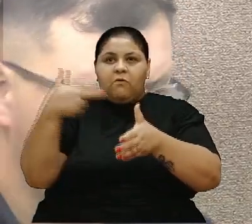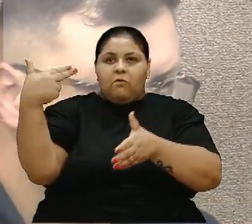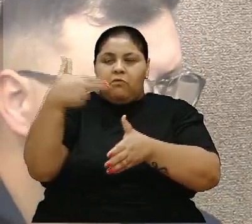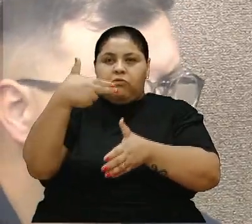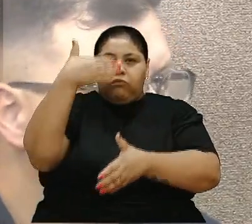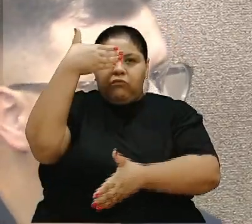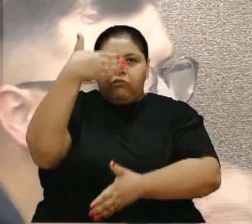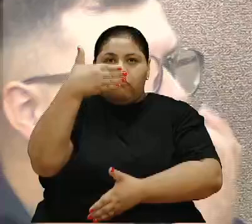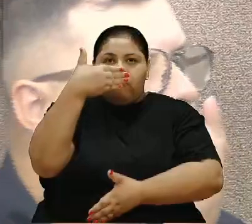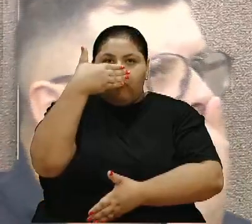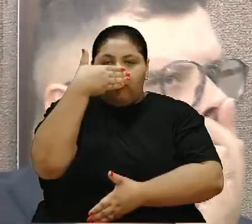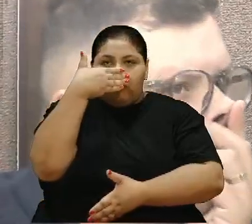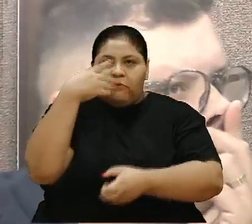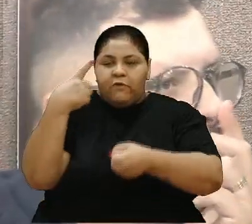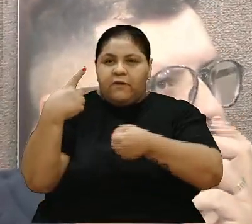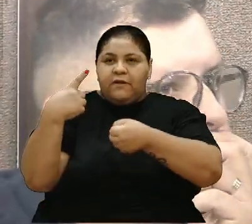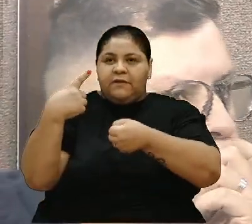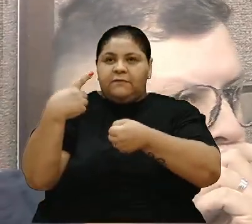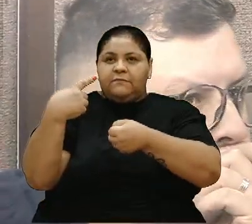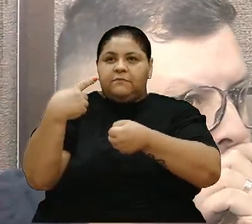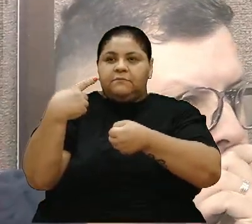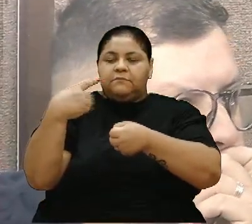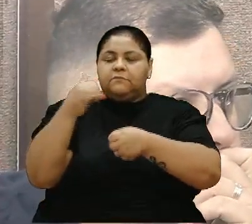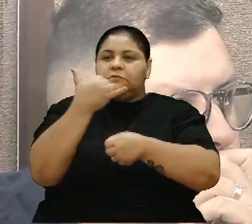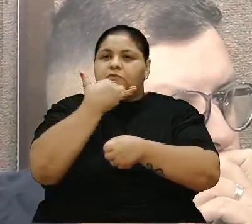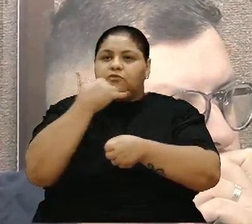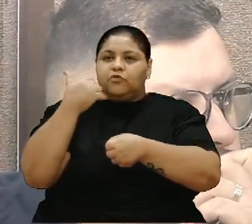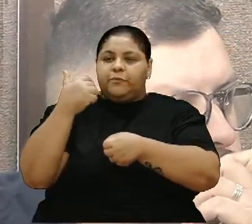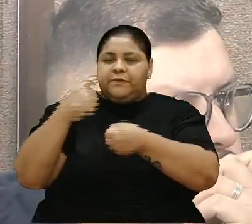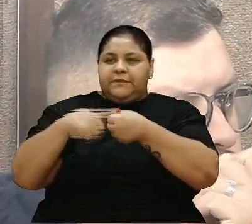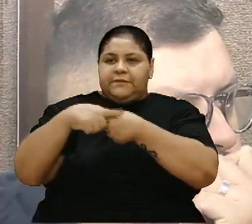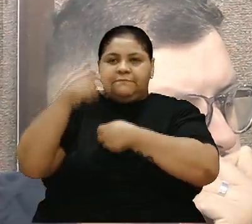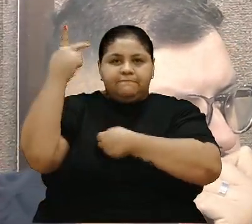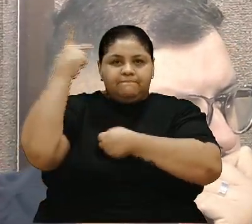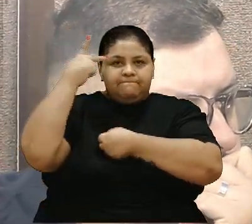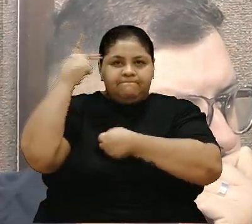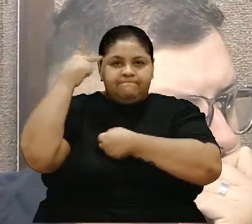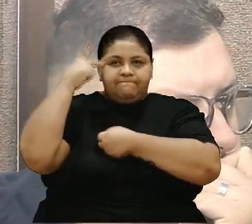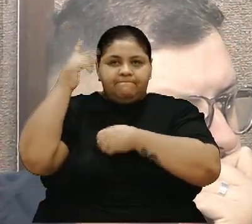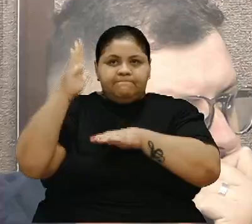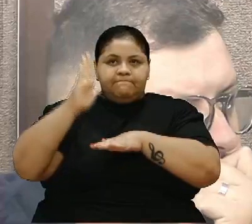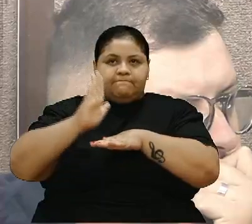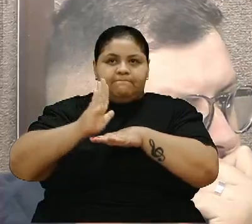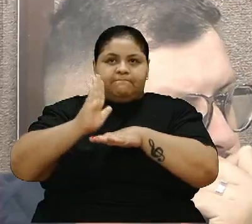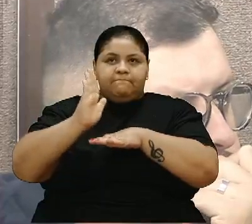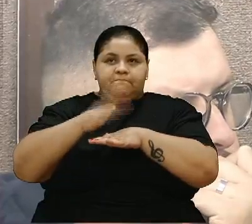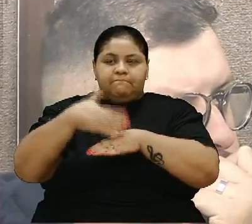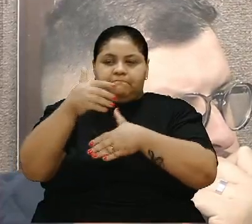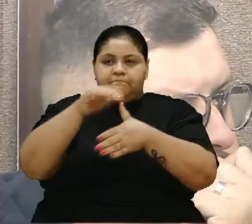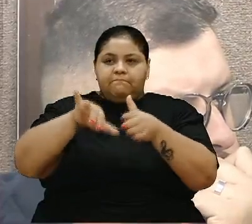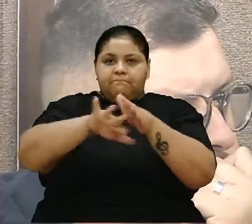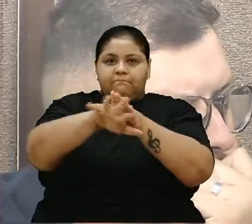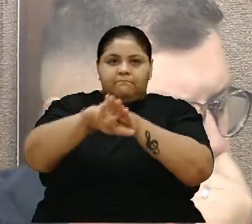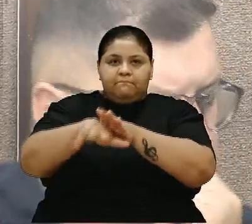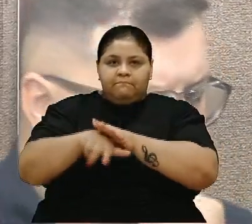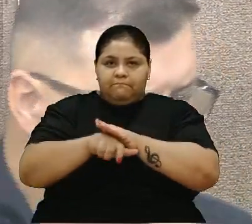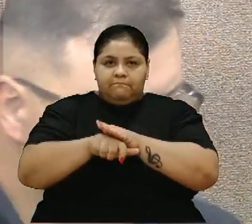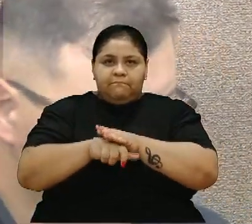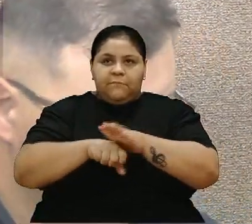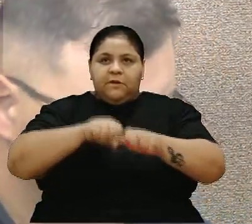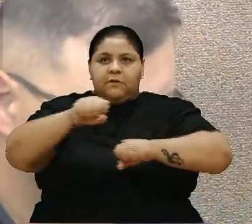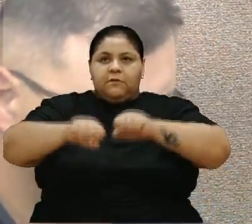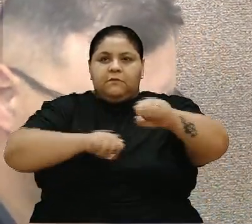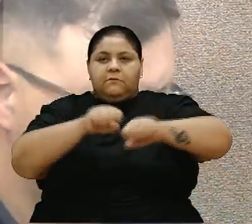Povo, no Itaim Bibi, na cidade de São Paulo. Mais um brasileiro que foi condenado à pena de morte pela criminalidade. Vitor era